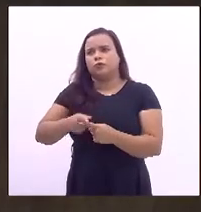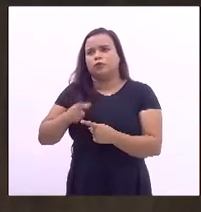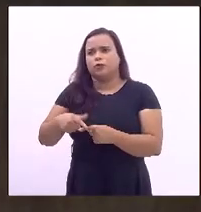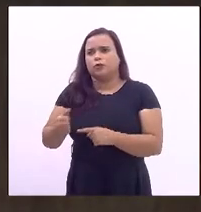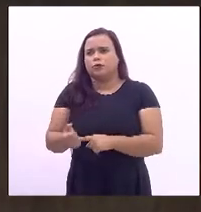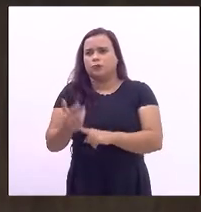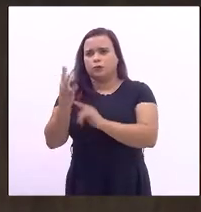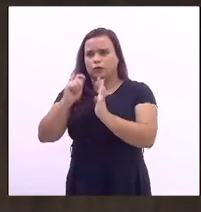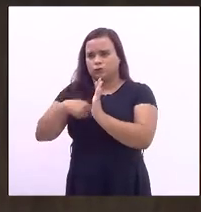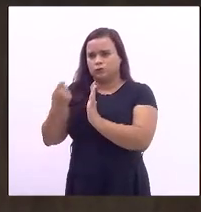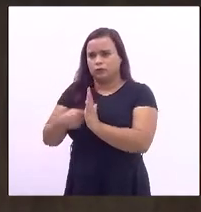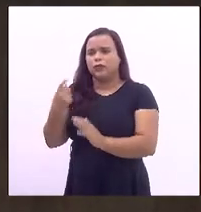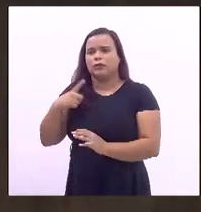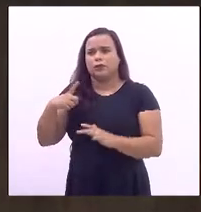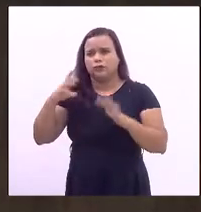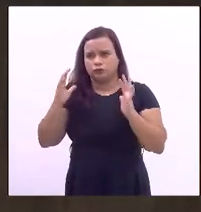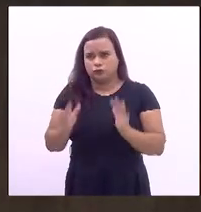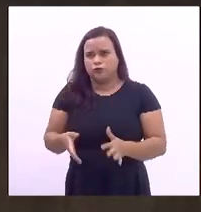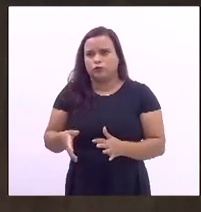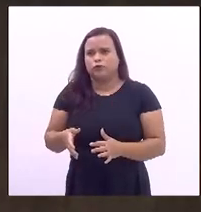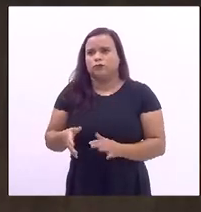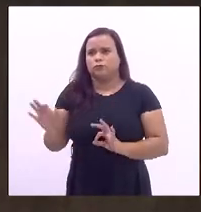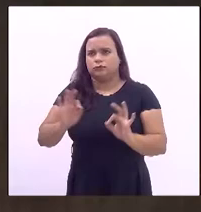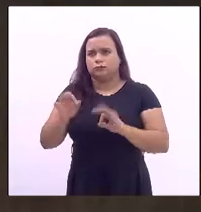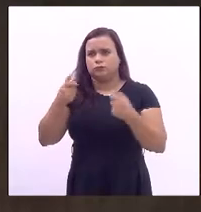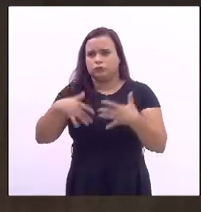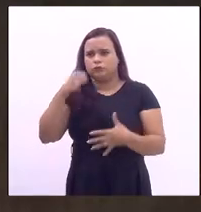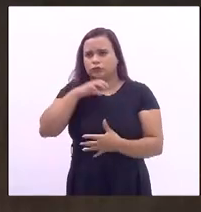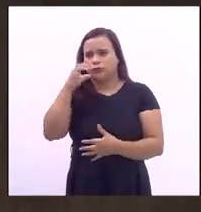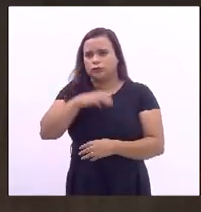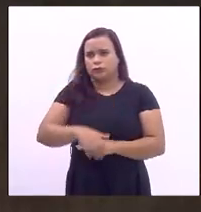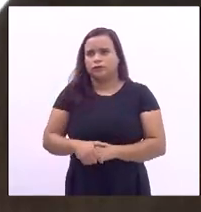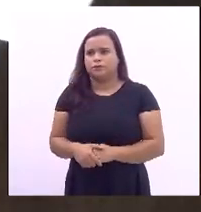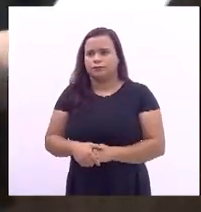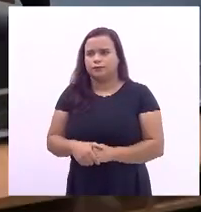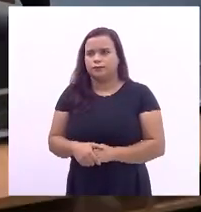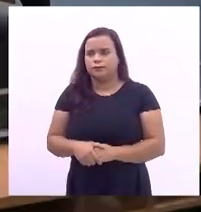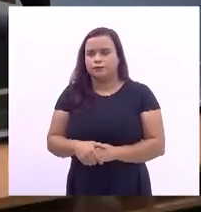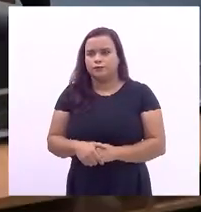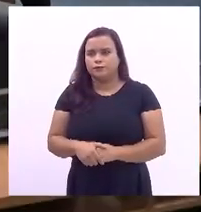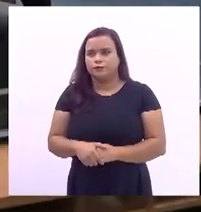a quantidade de assinaturas para ser tratado com urgência